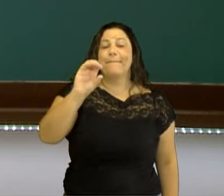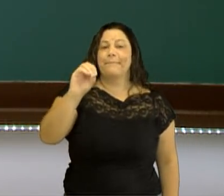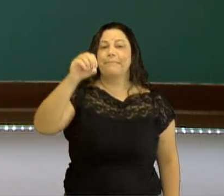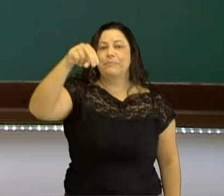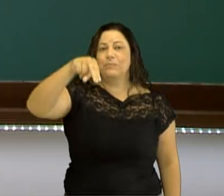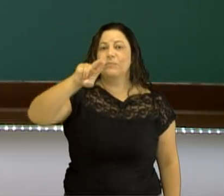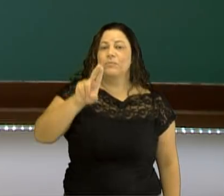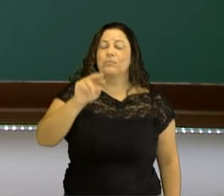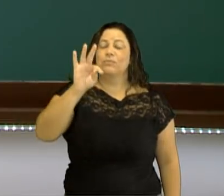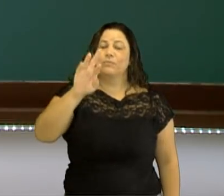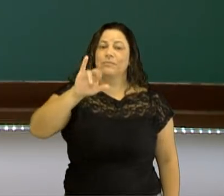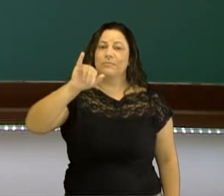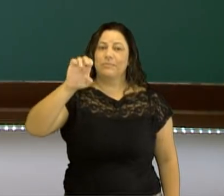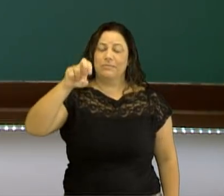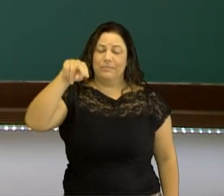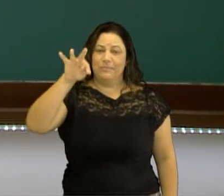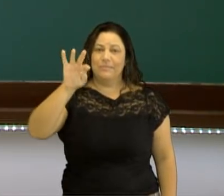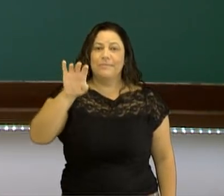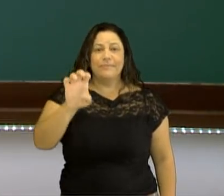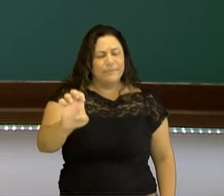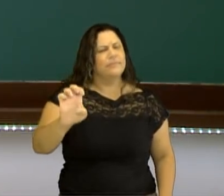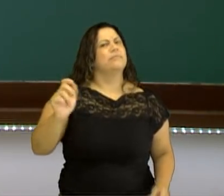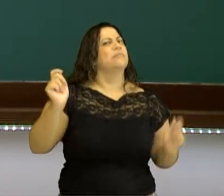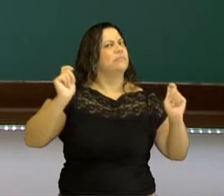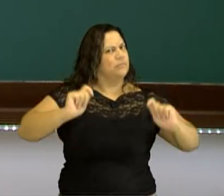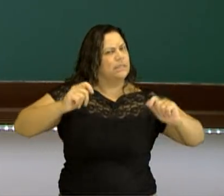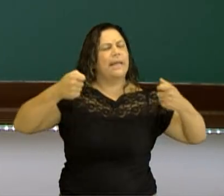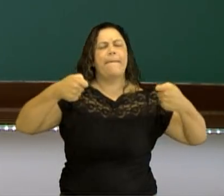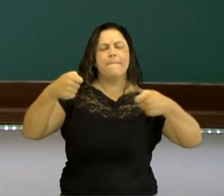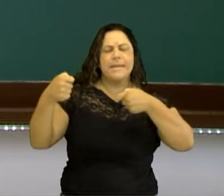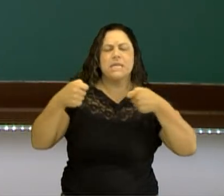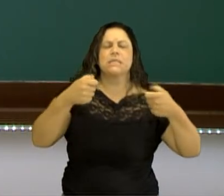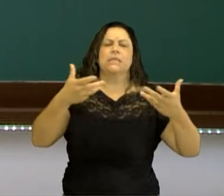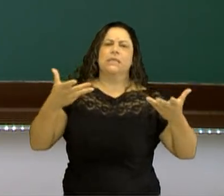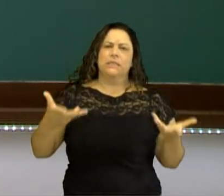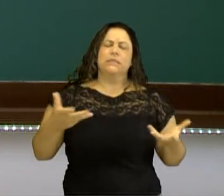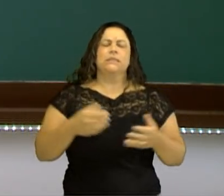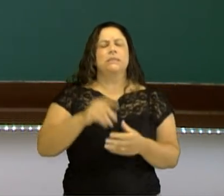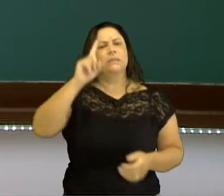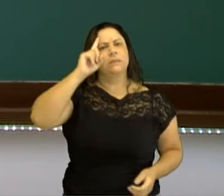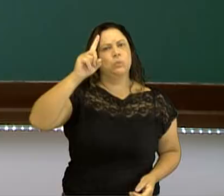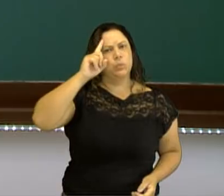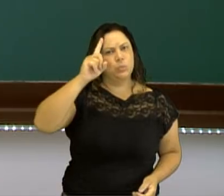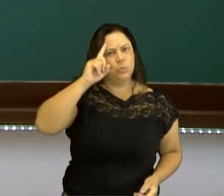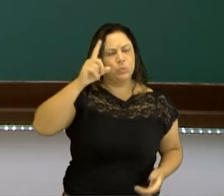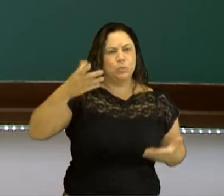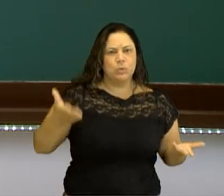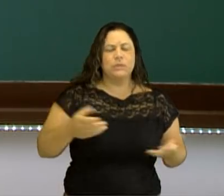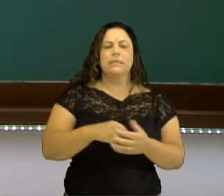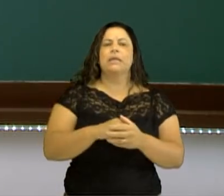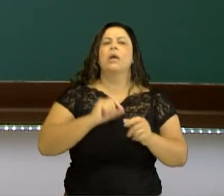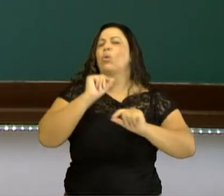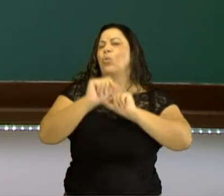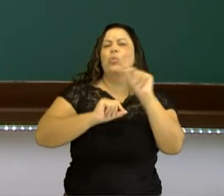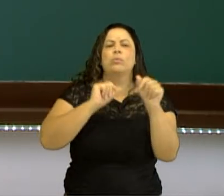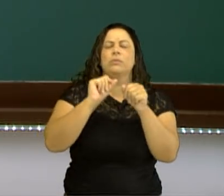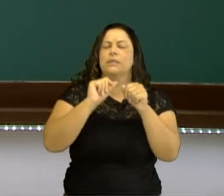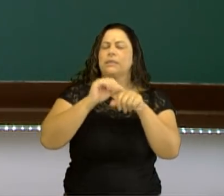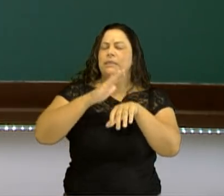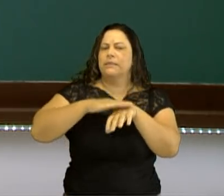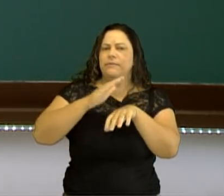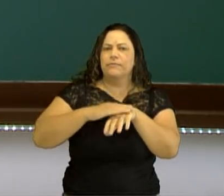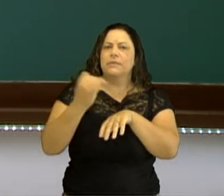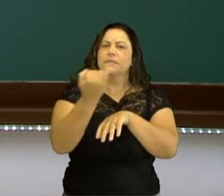são aqueles nutrientes que a gente precisa em quantidades maiores, né, diariamente. As funções e também a